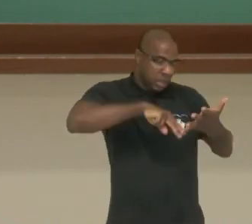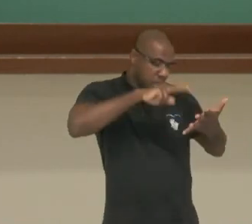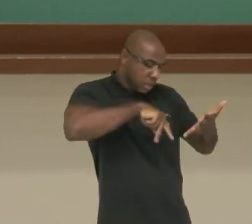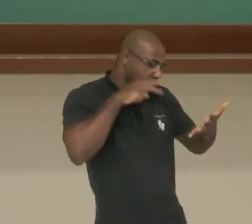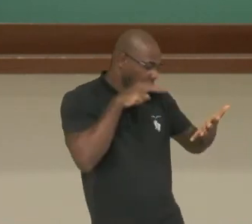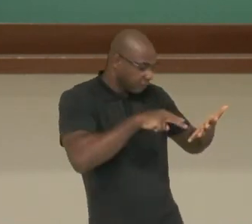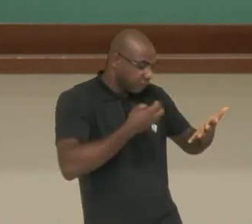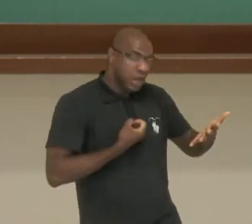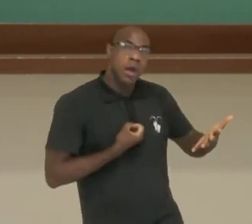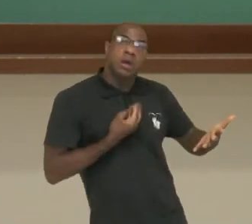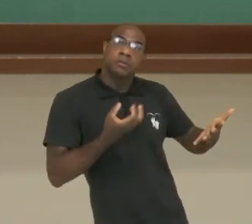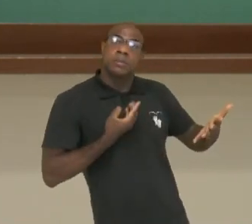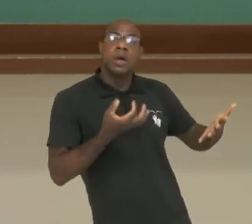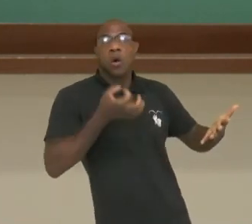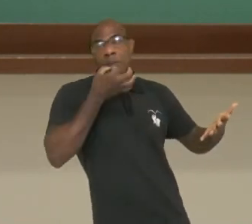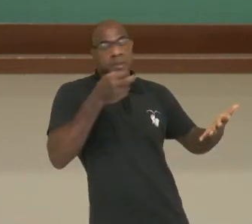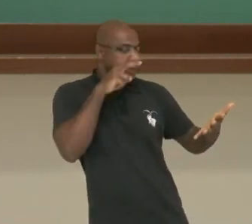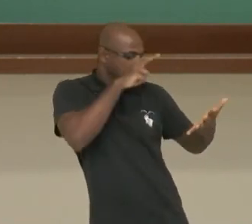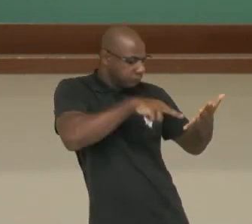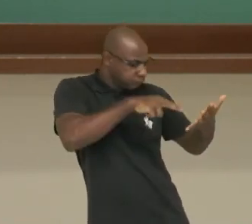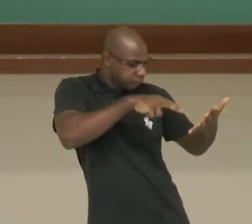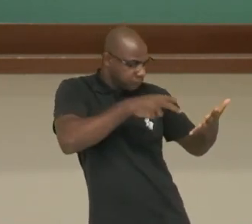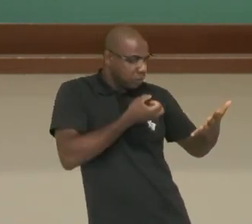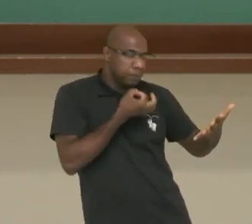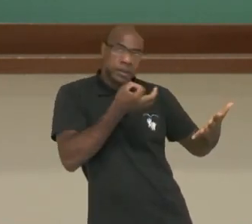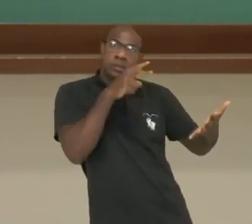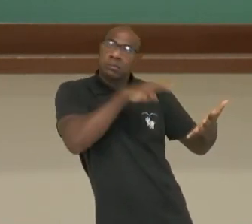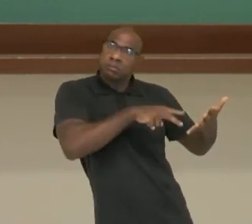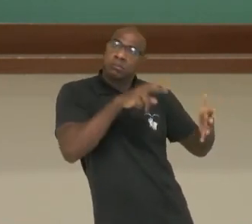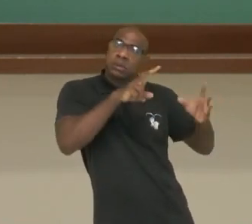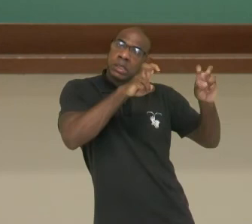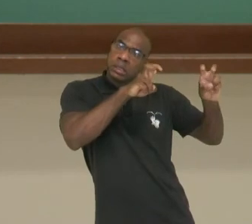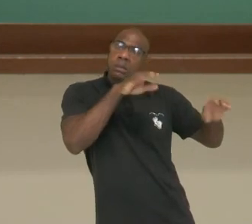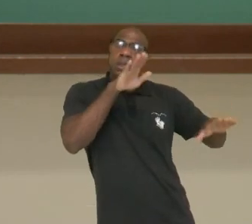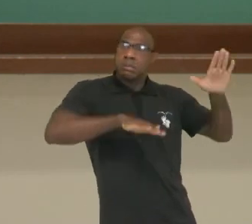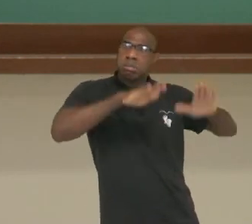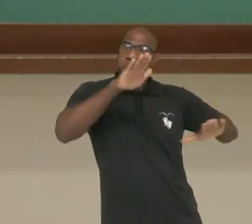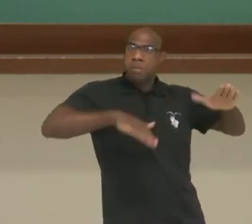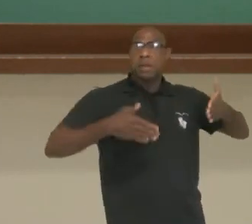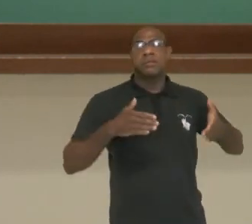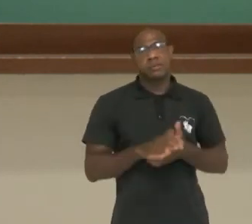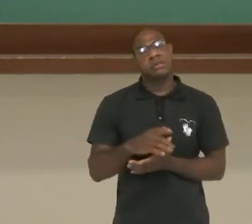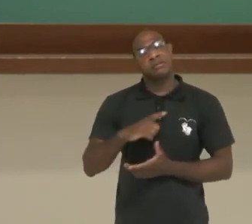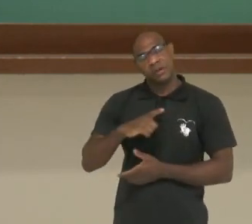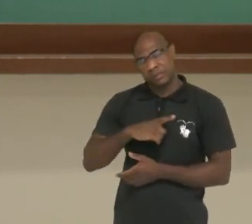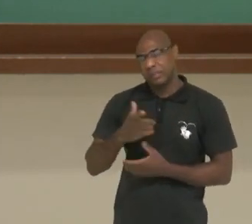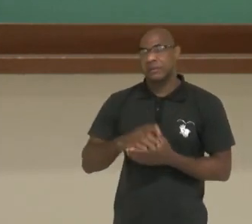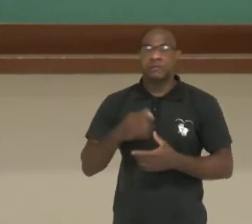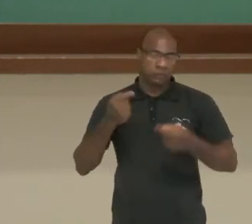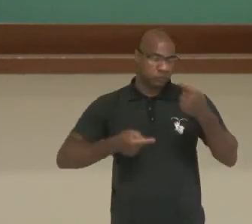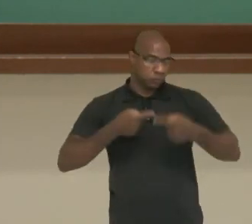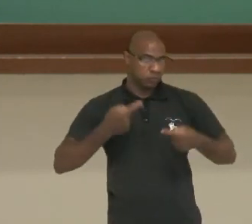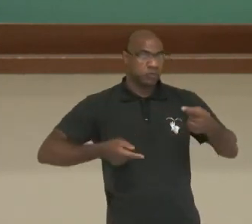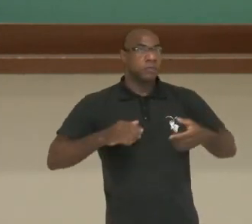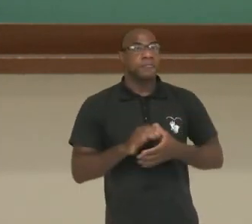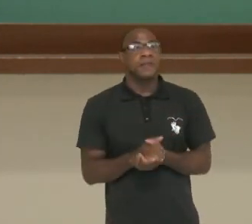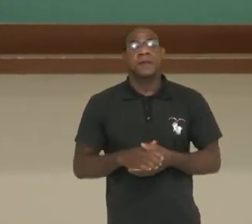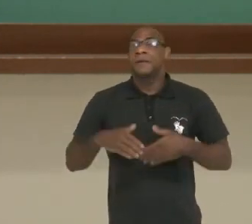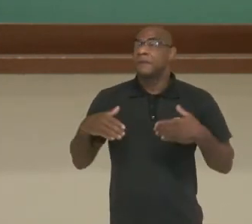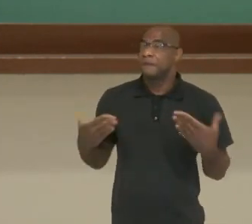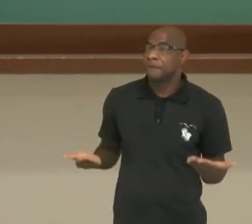vai expressar a sua opinião a respeito do assunto, do tema que ela vai discorrer, que ela vai discutir.